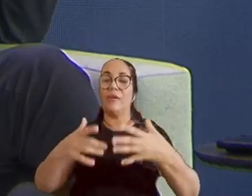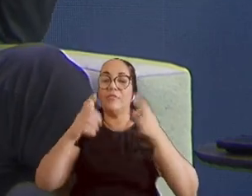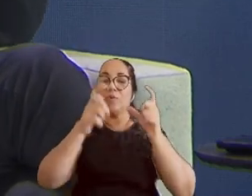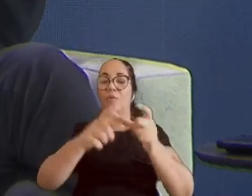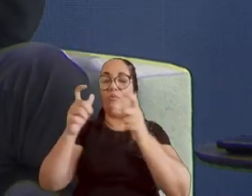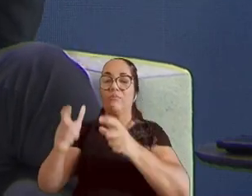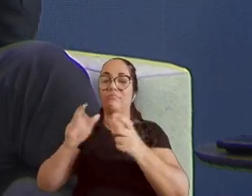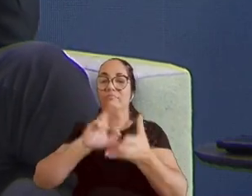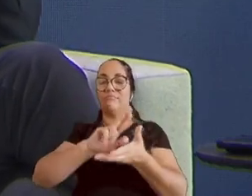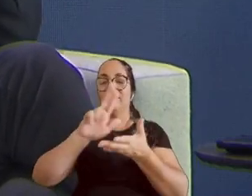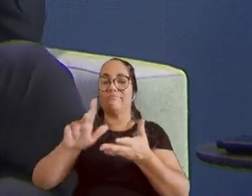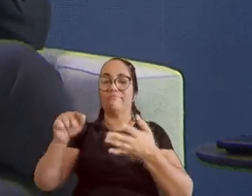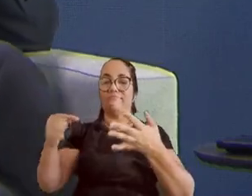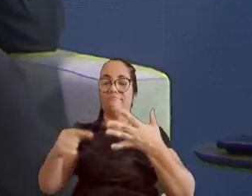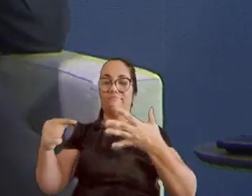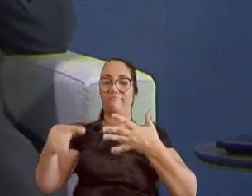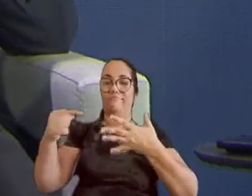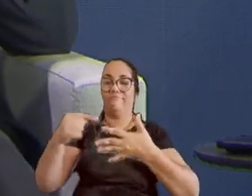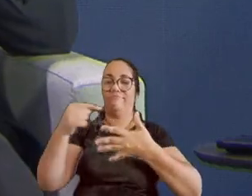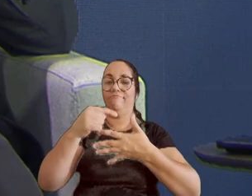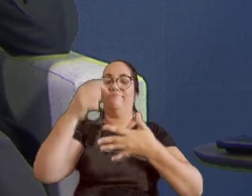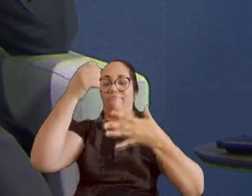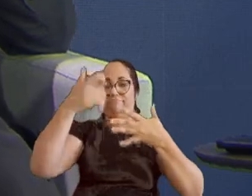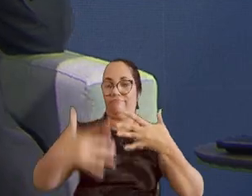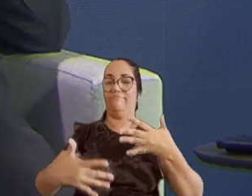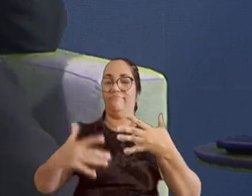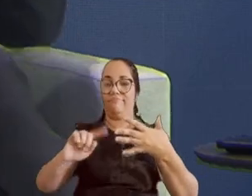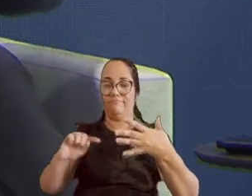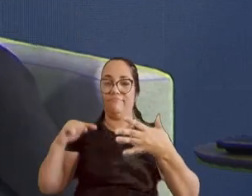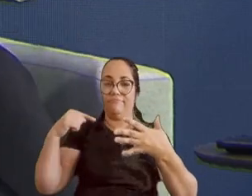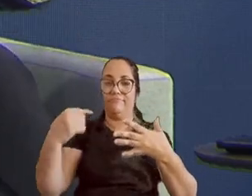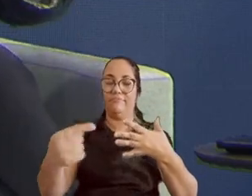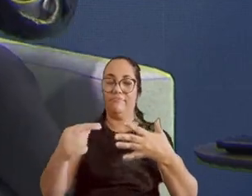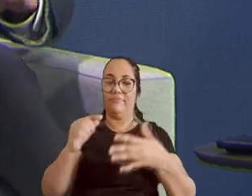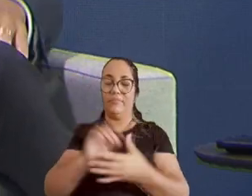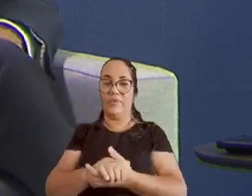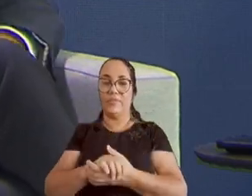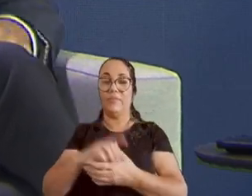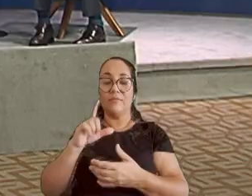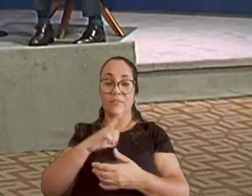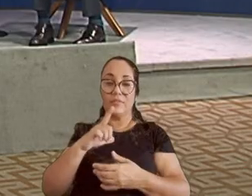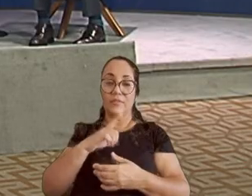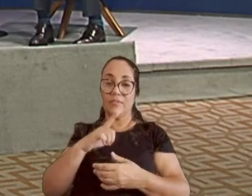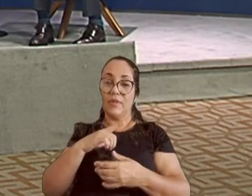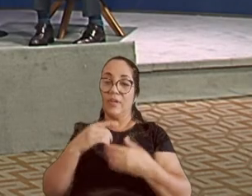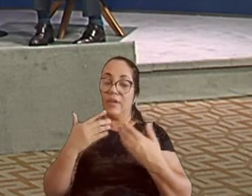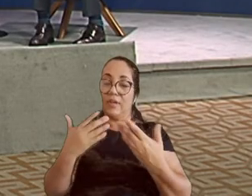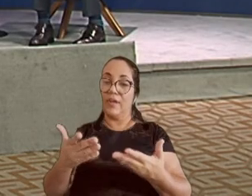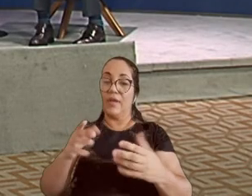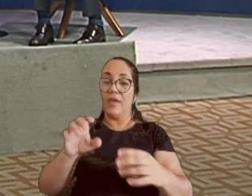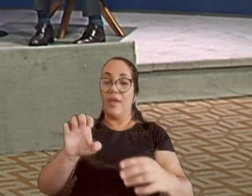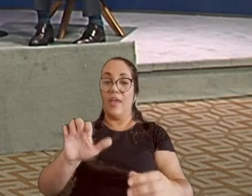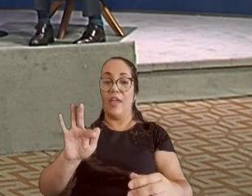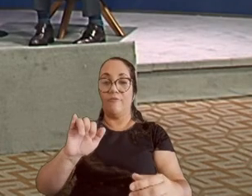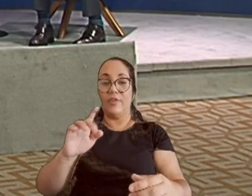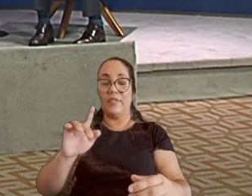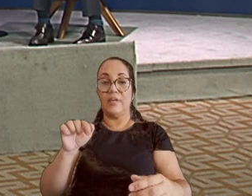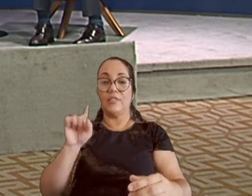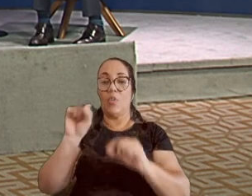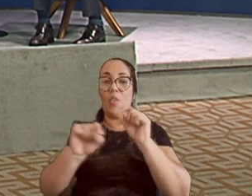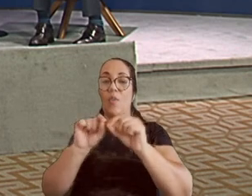uma grande mãe aí para a gente ter cada vez mais eficiência que não passa pela infraestrutura que é acesso a dados